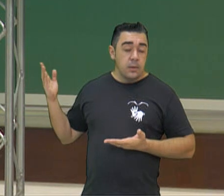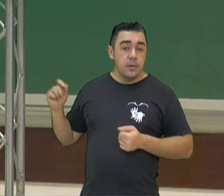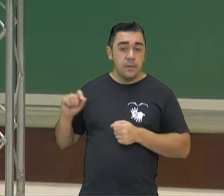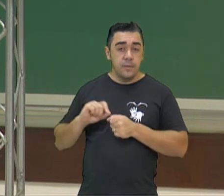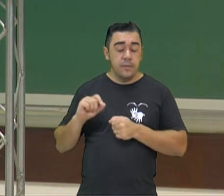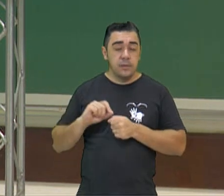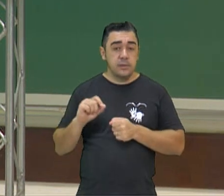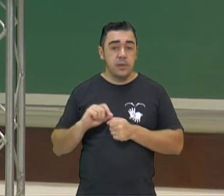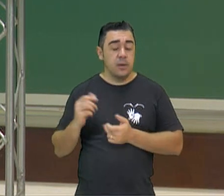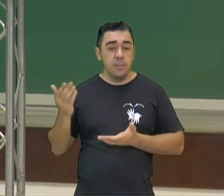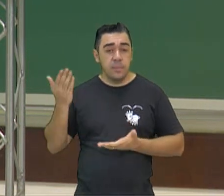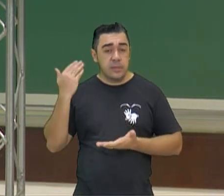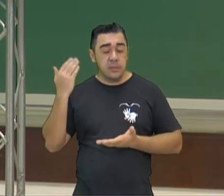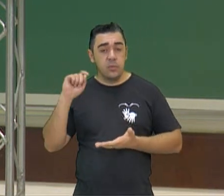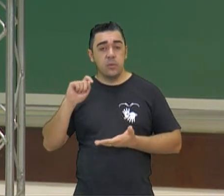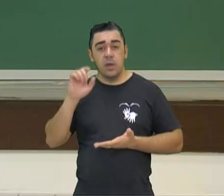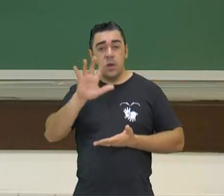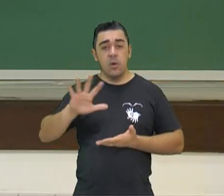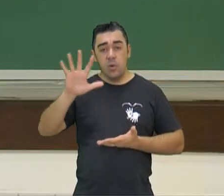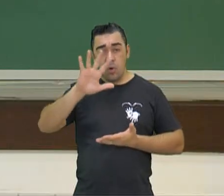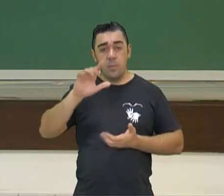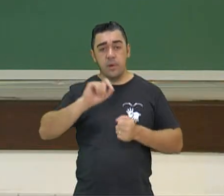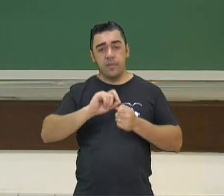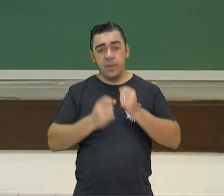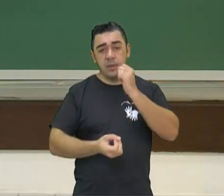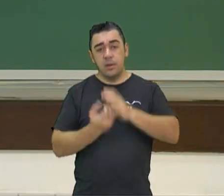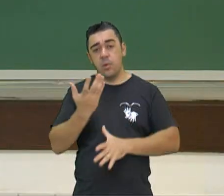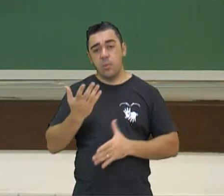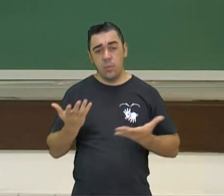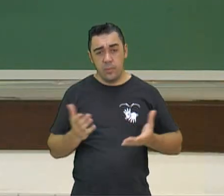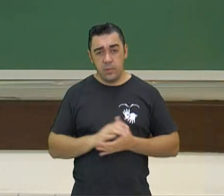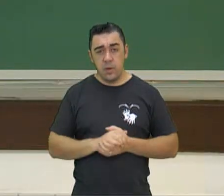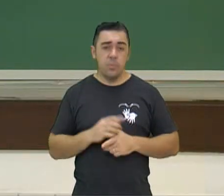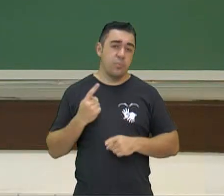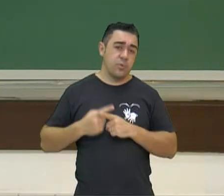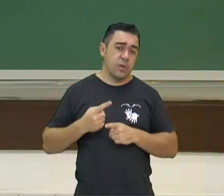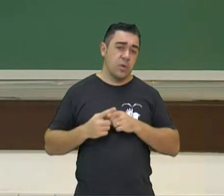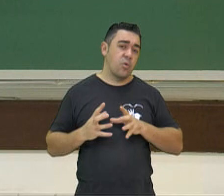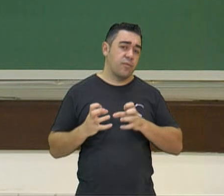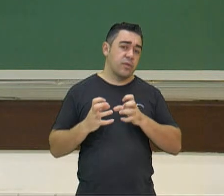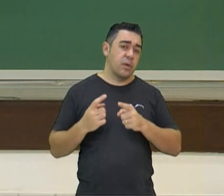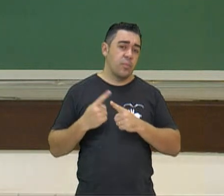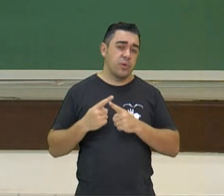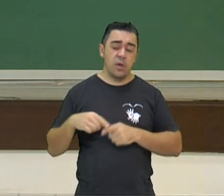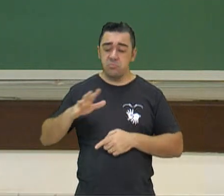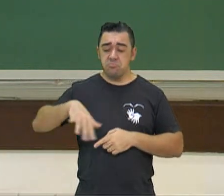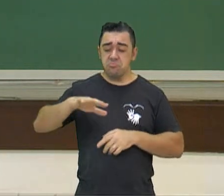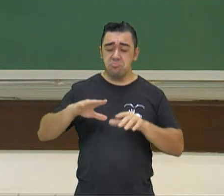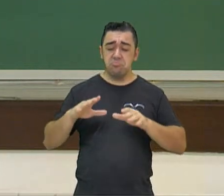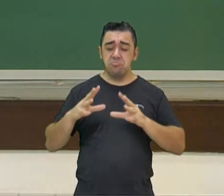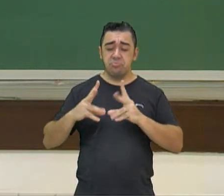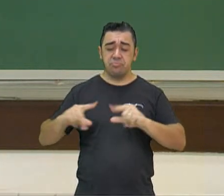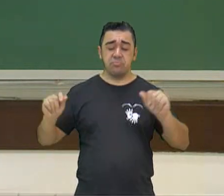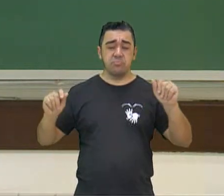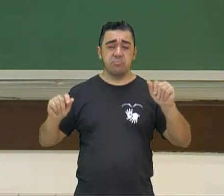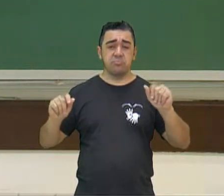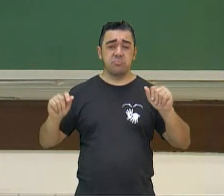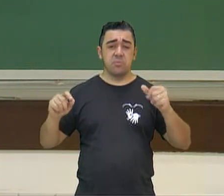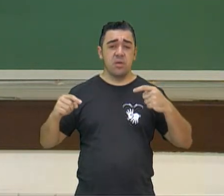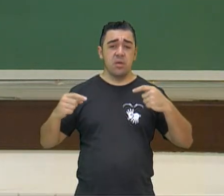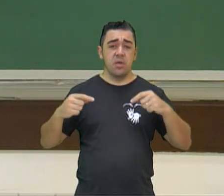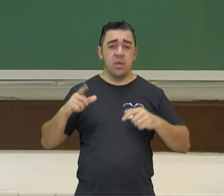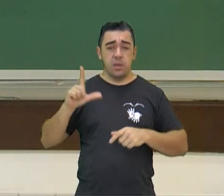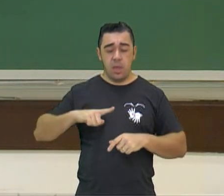inventaram para eles um conflito. Para quê? Para que eles, entre aspas, se matassem e o europeu não